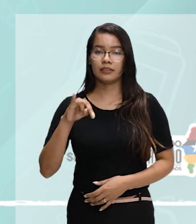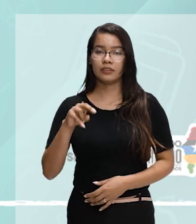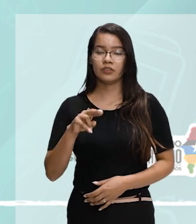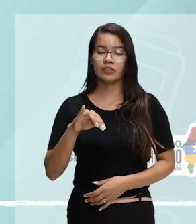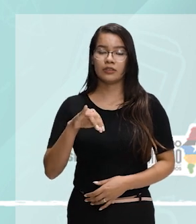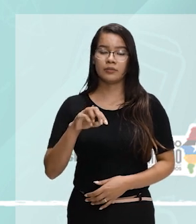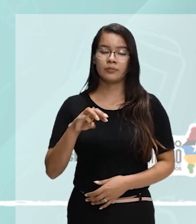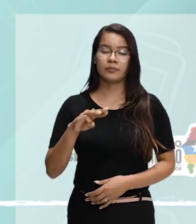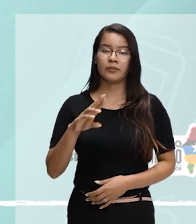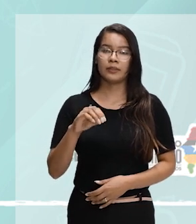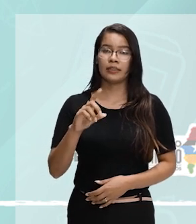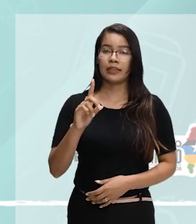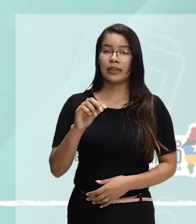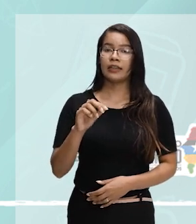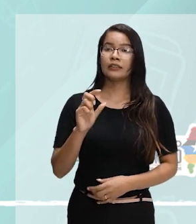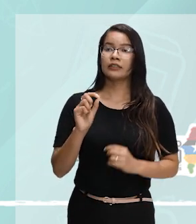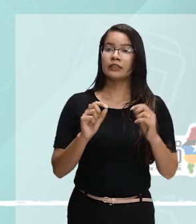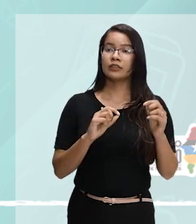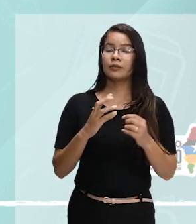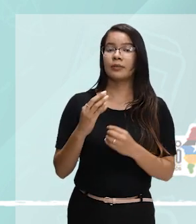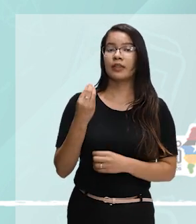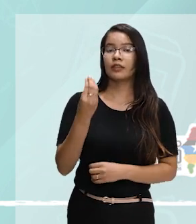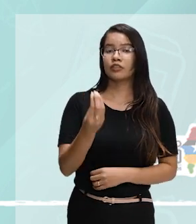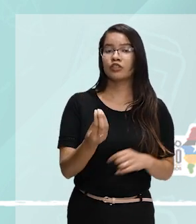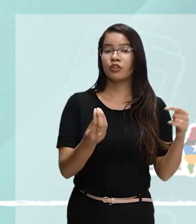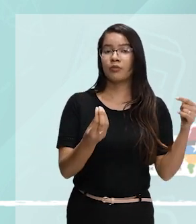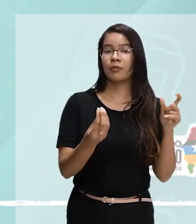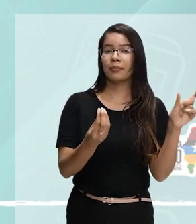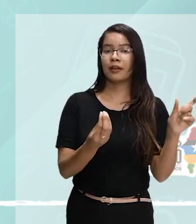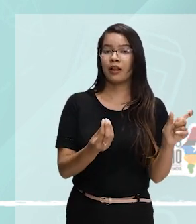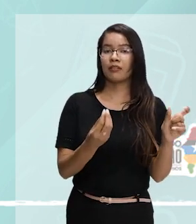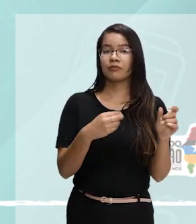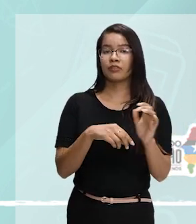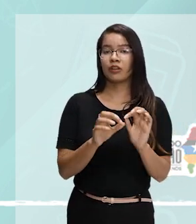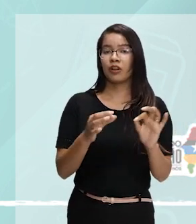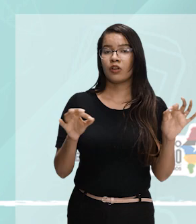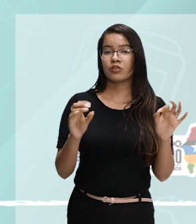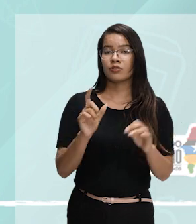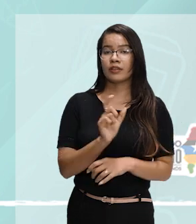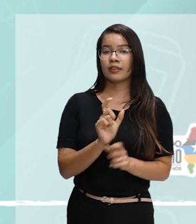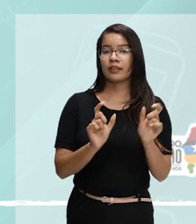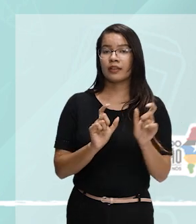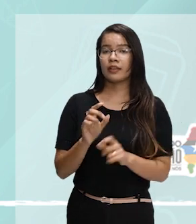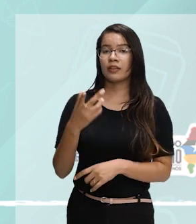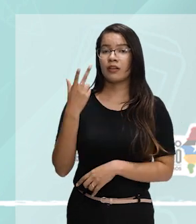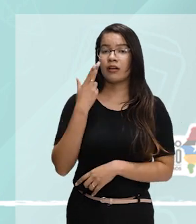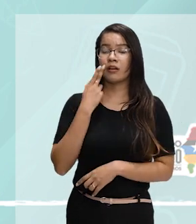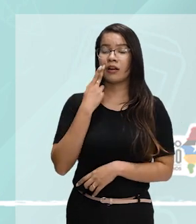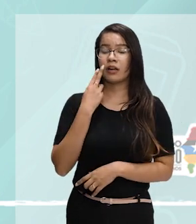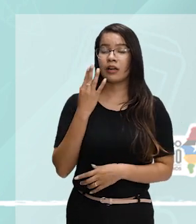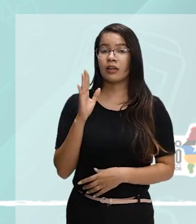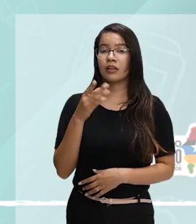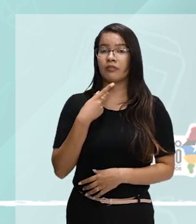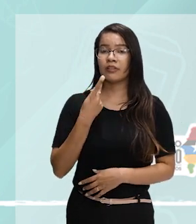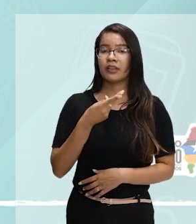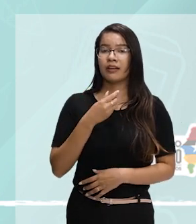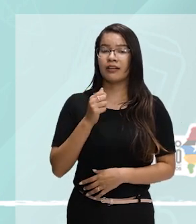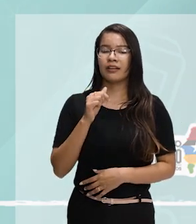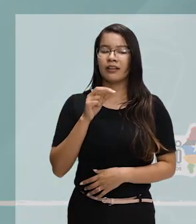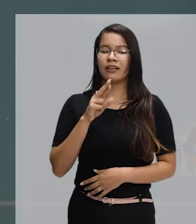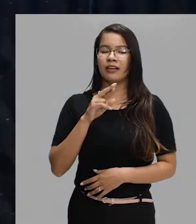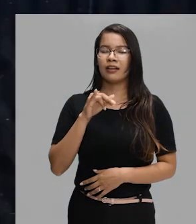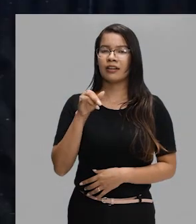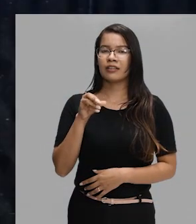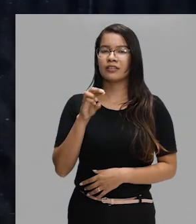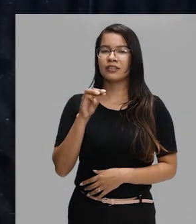derivação imprópria ou conversão é o emprego de uma palavra fora de sua classe normal. Ele falou o arranjei-me, aquela forma de